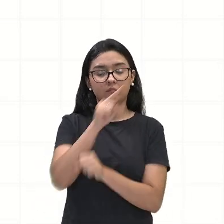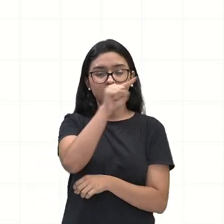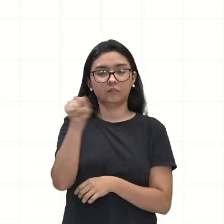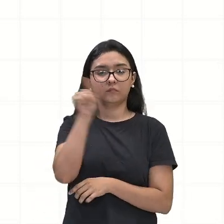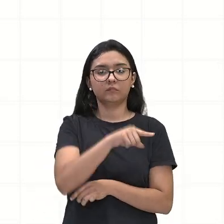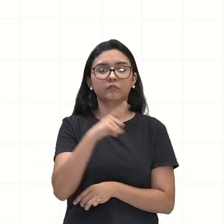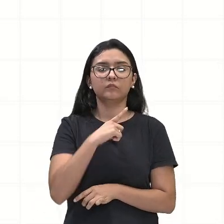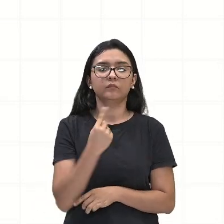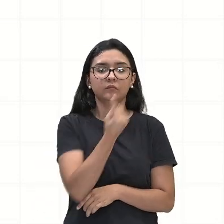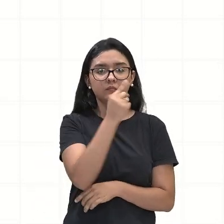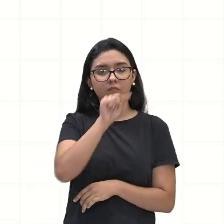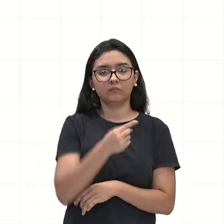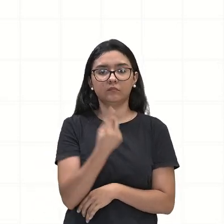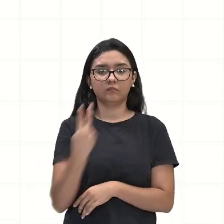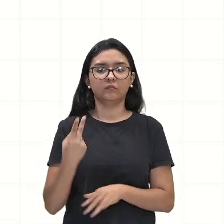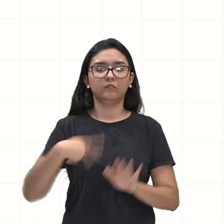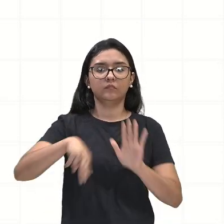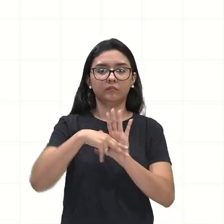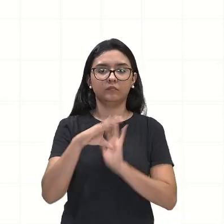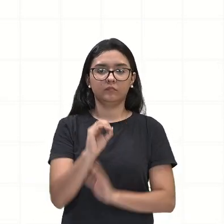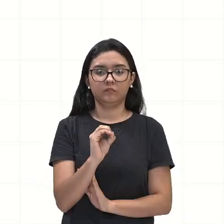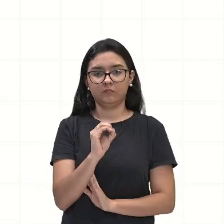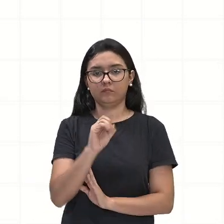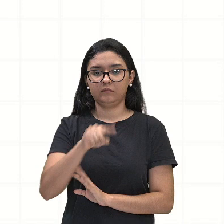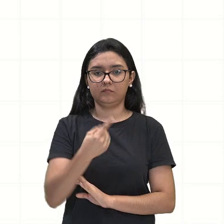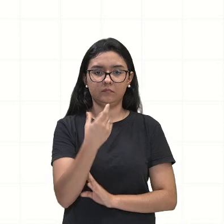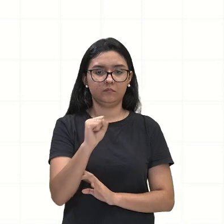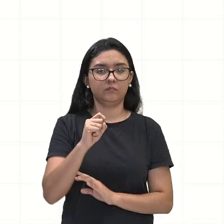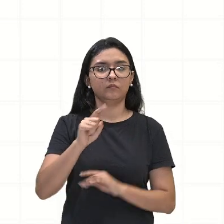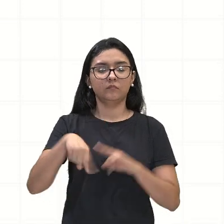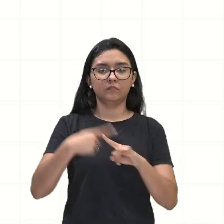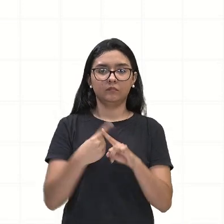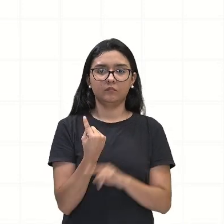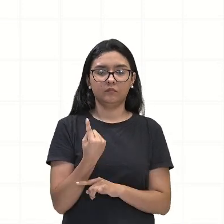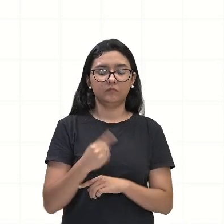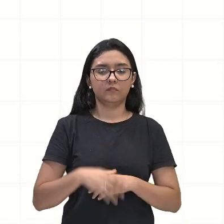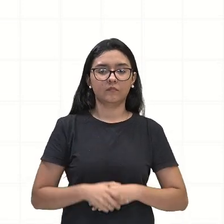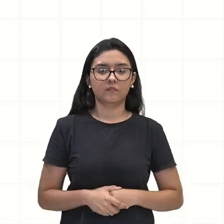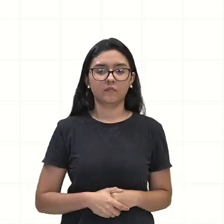ficar com 1,2 é igual a 0,8 vezes 1.